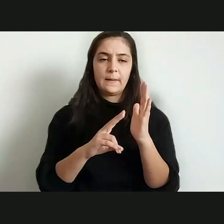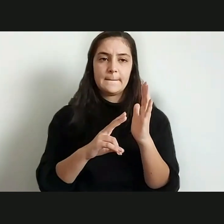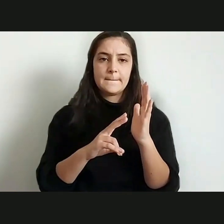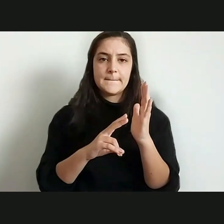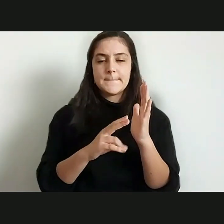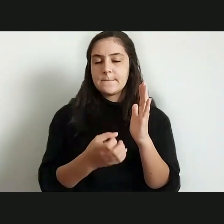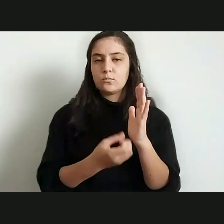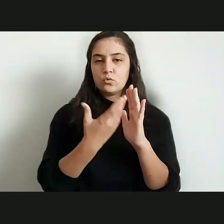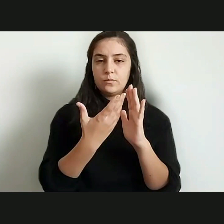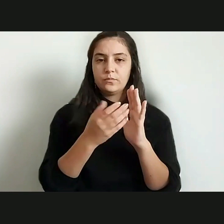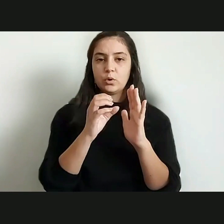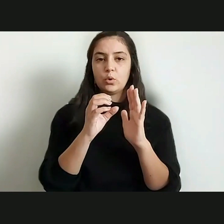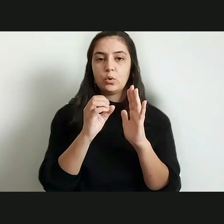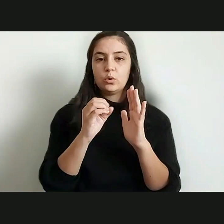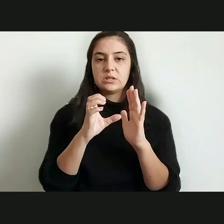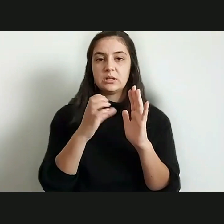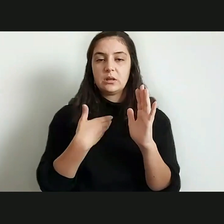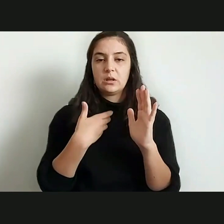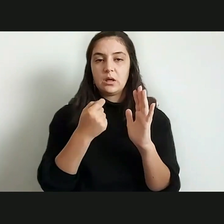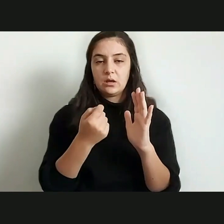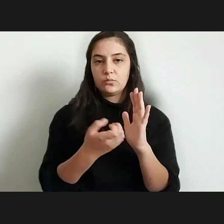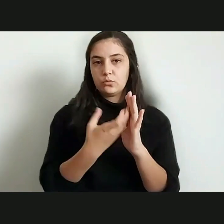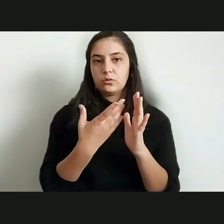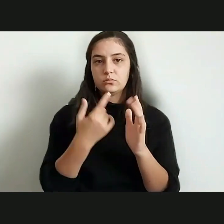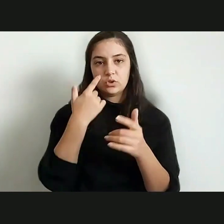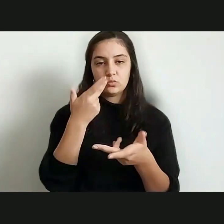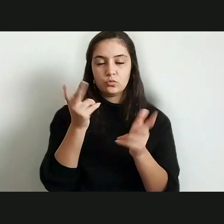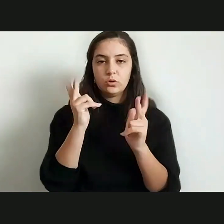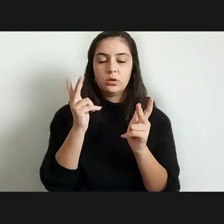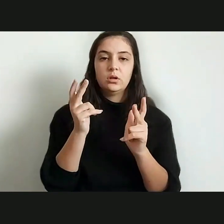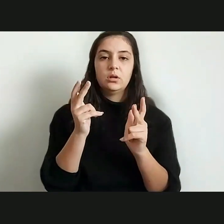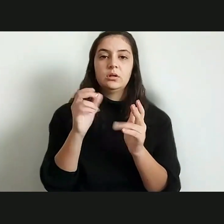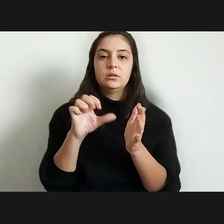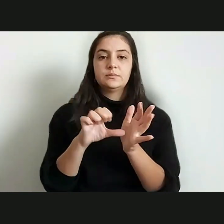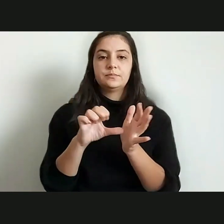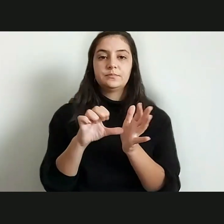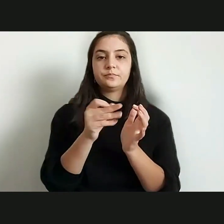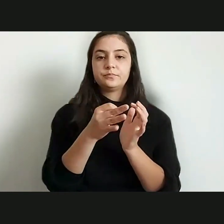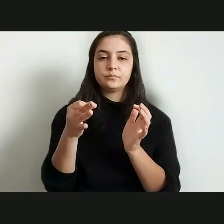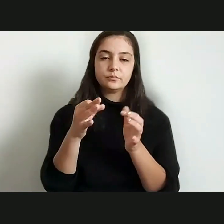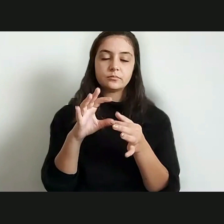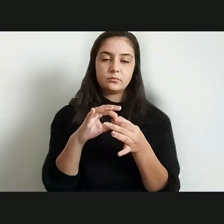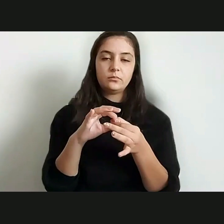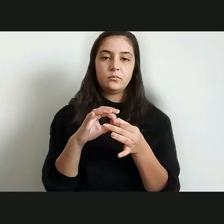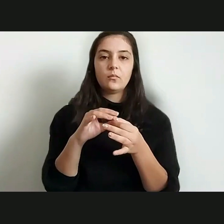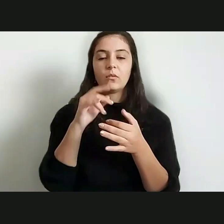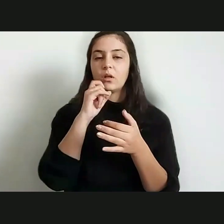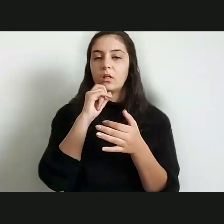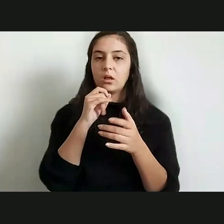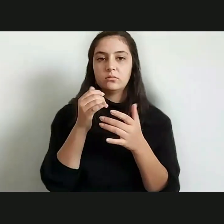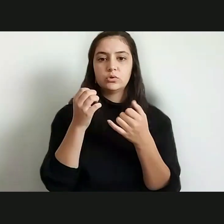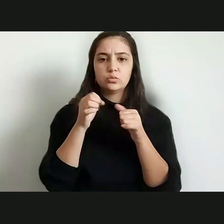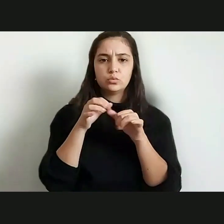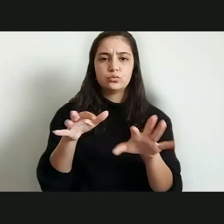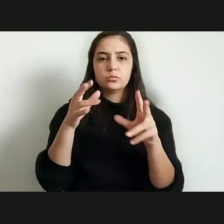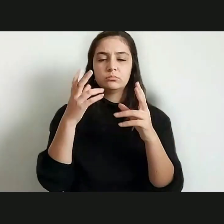divulgado, o estudo da OCDE, está disponível, inclusive, digamos, o Centro de Competências Plana APP, também em Portugal, fez alguma divulgação desta matéria,